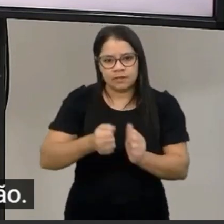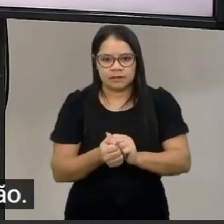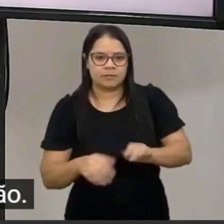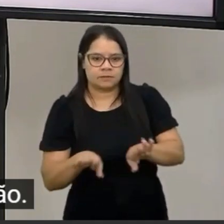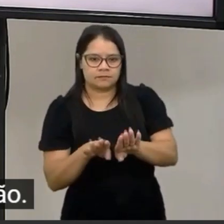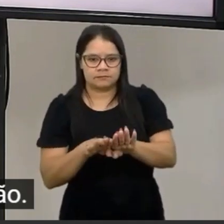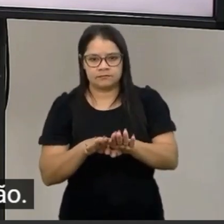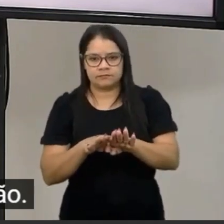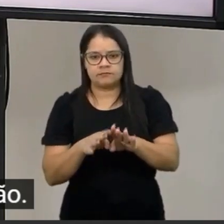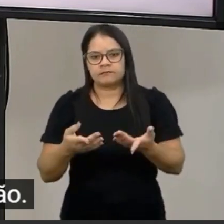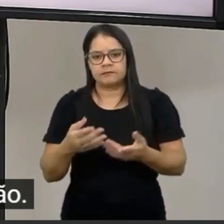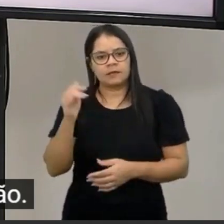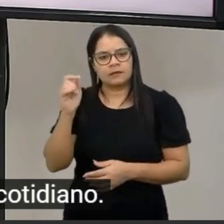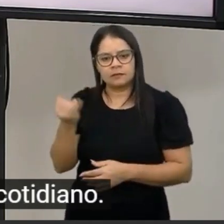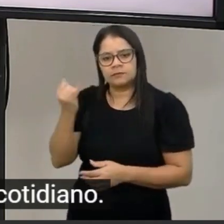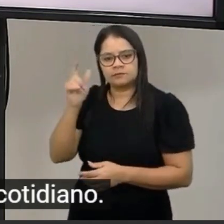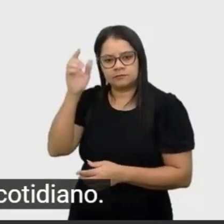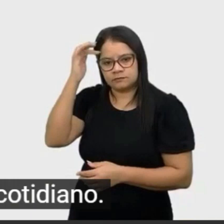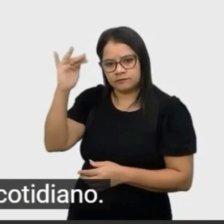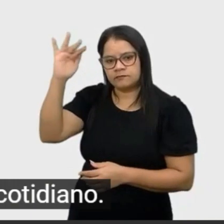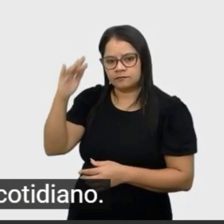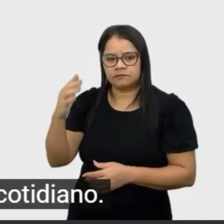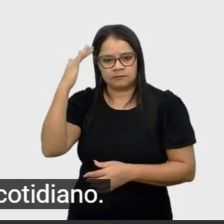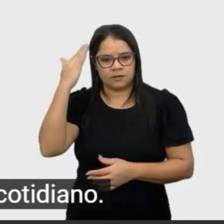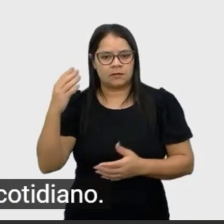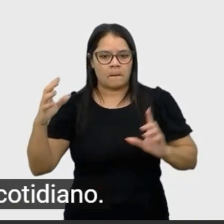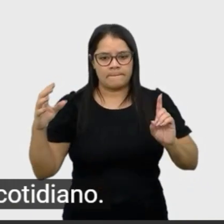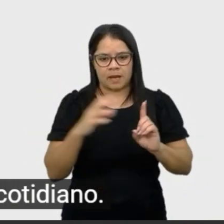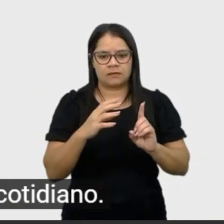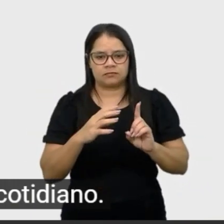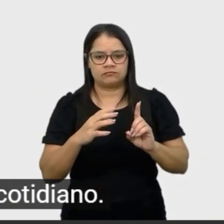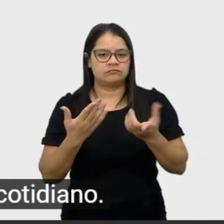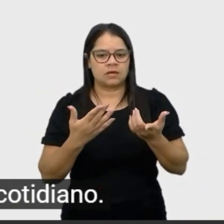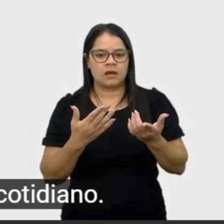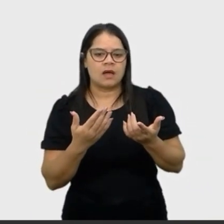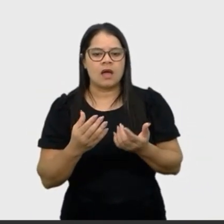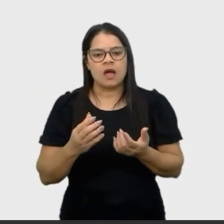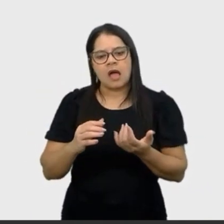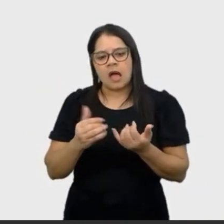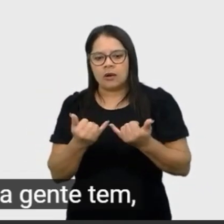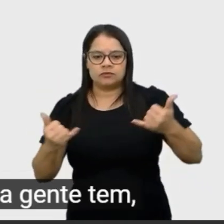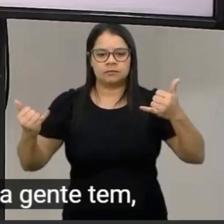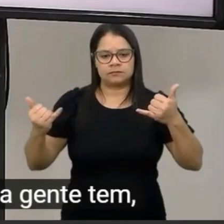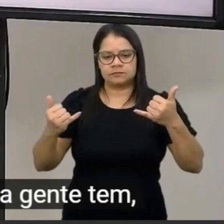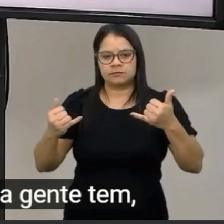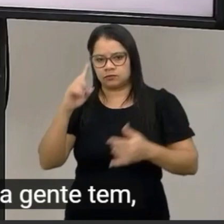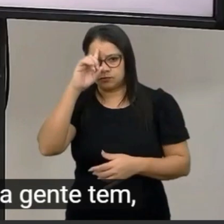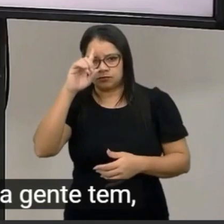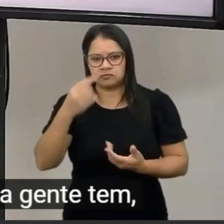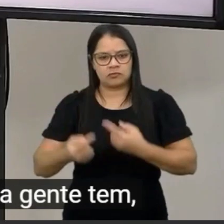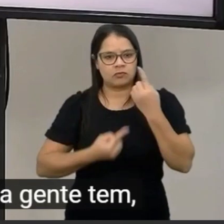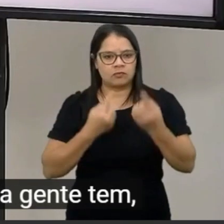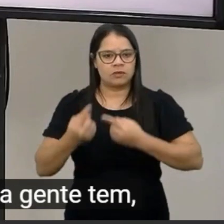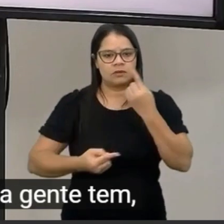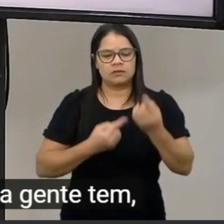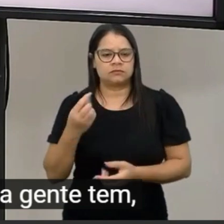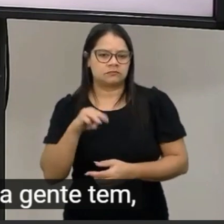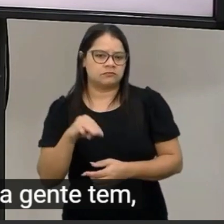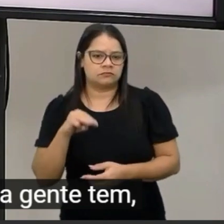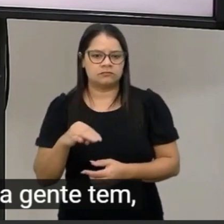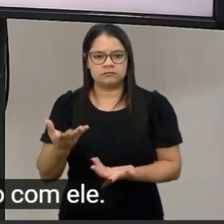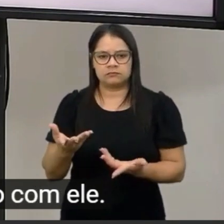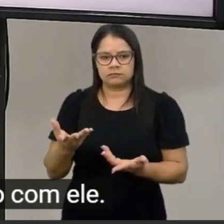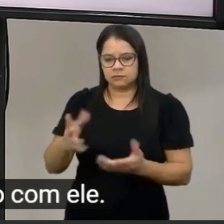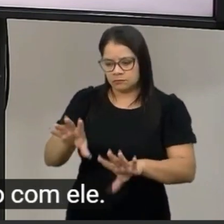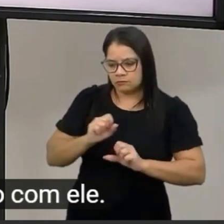adaptar. Também é interessante fazer uma reflexão, então, compreendendo o impacto da automatização no cotidiano, né? Quantos minutos por dia a gente ganha com as coisas